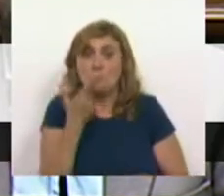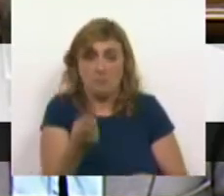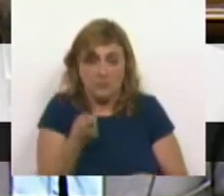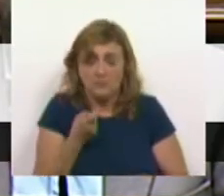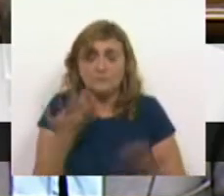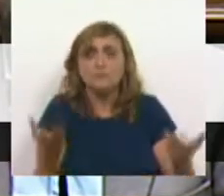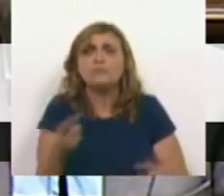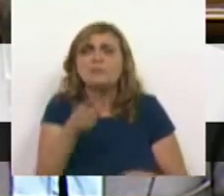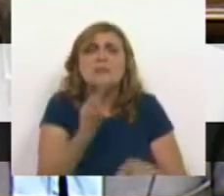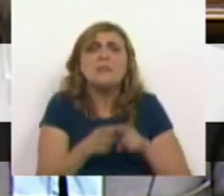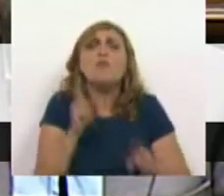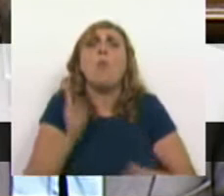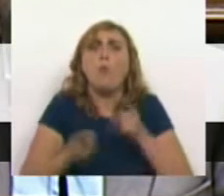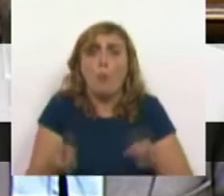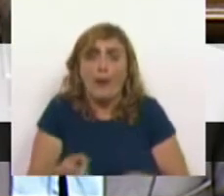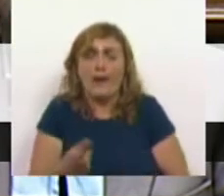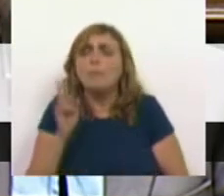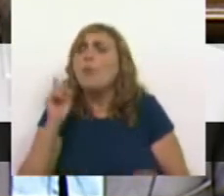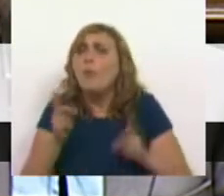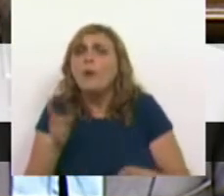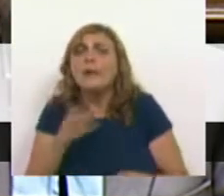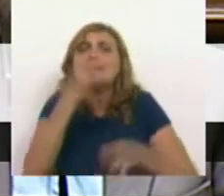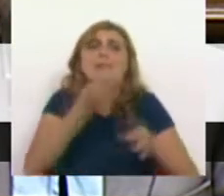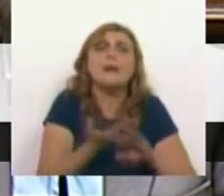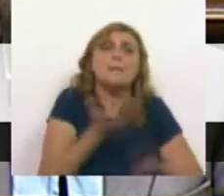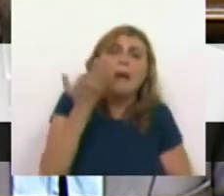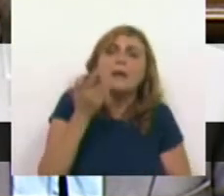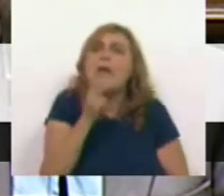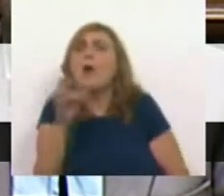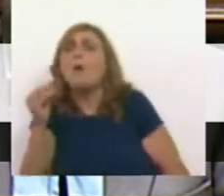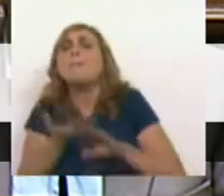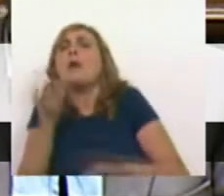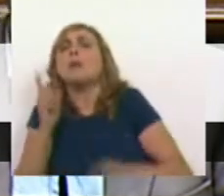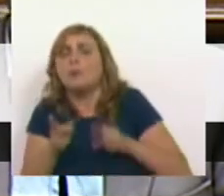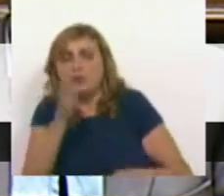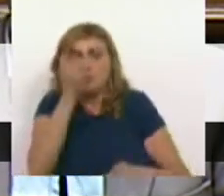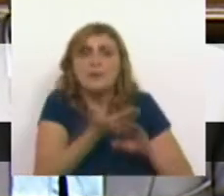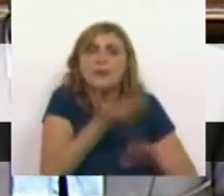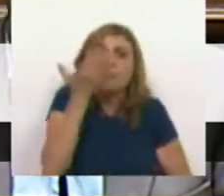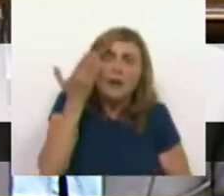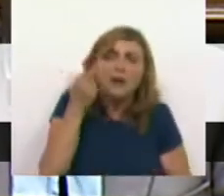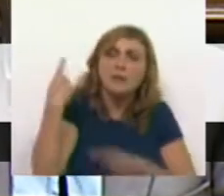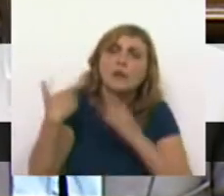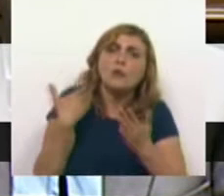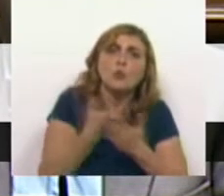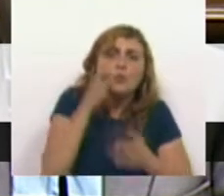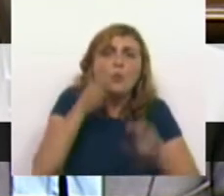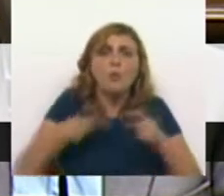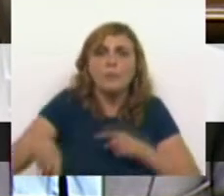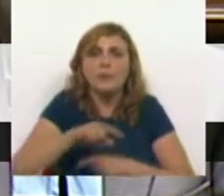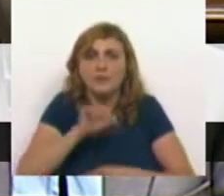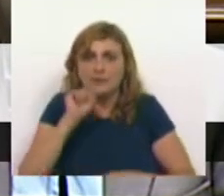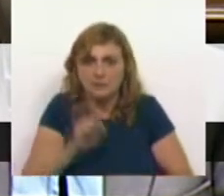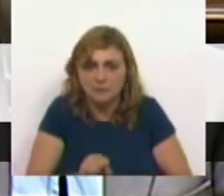deputada. Qual é a diferença? O que é mais certo e o que é mais errado? O que é que respeita mais as tradições humanistas